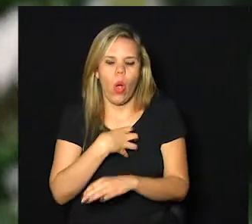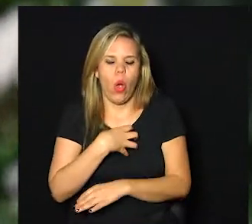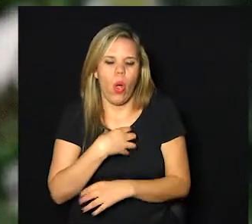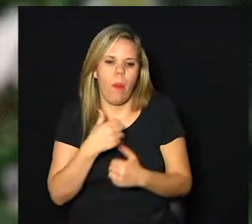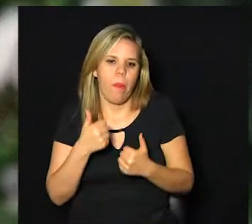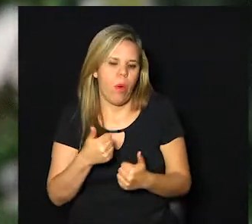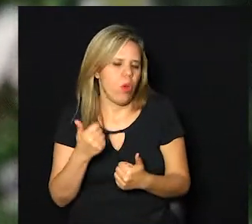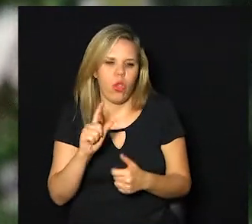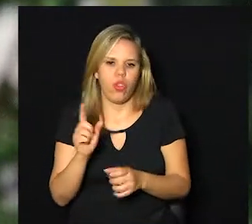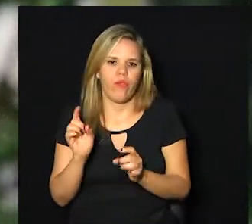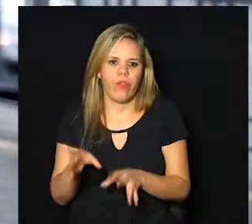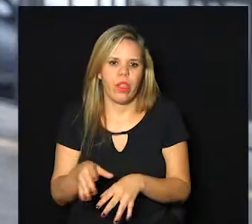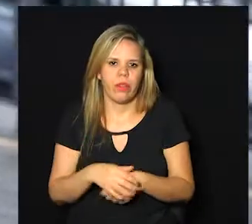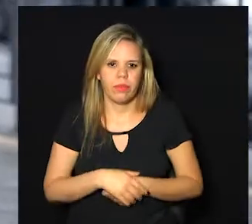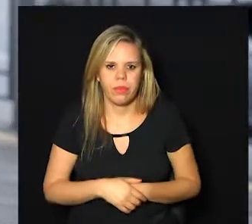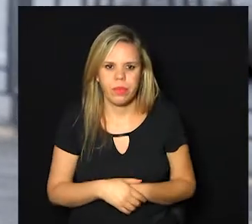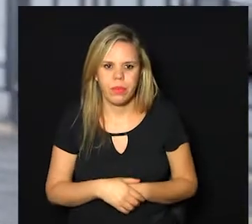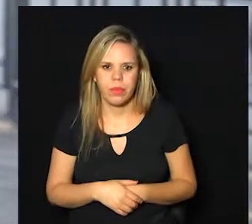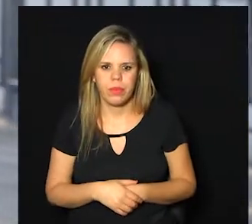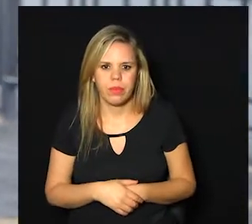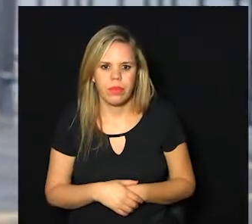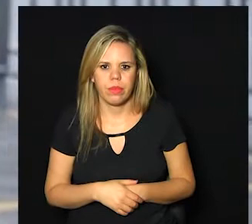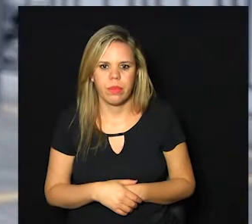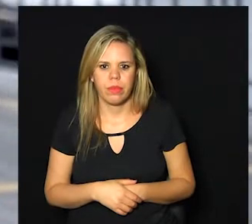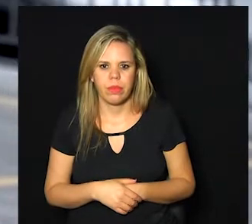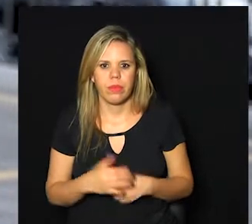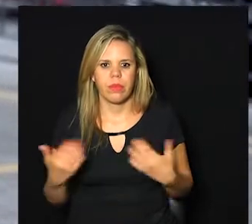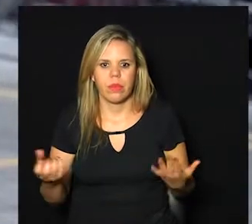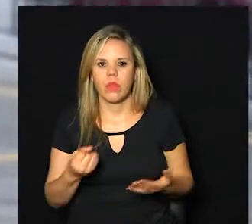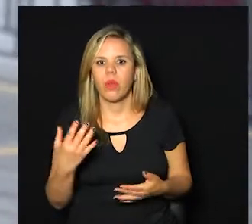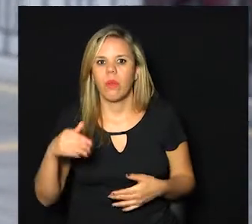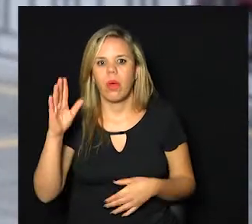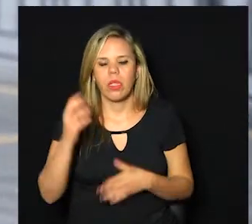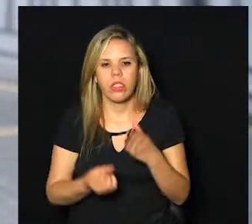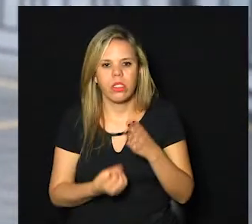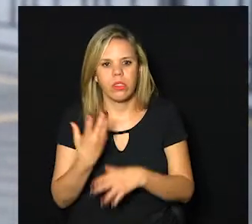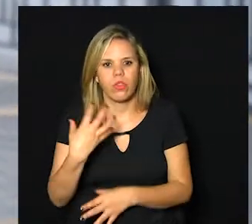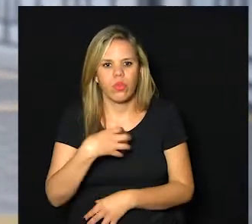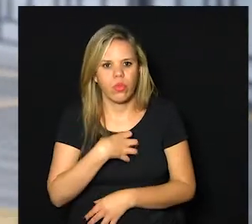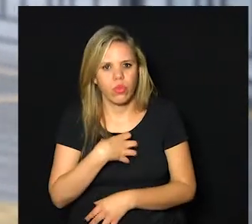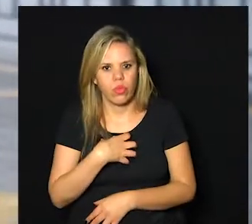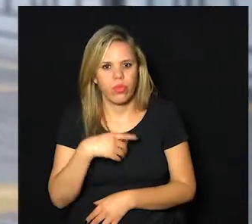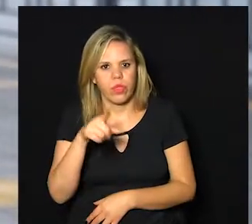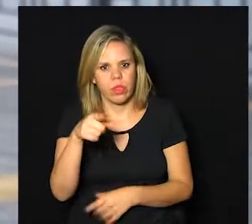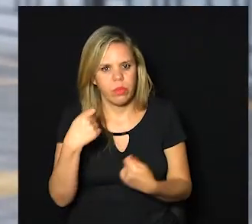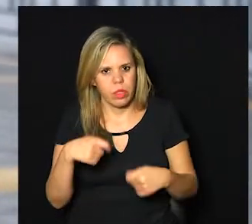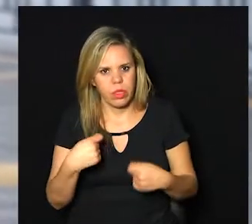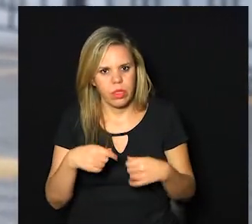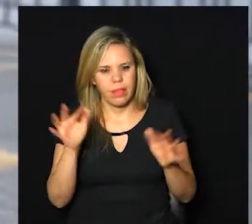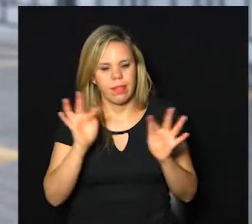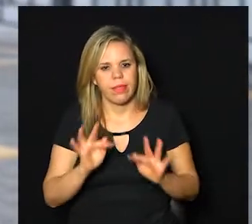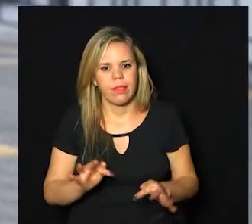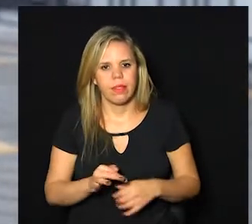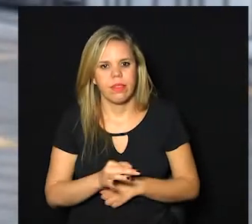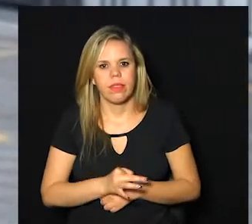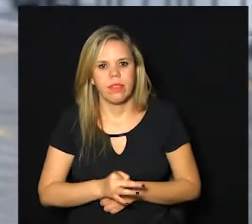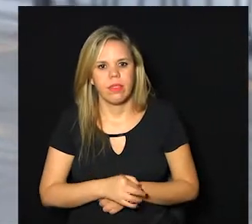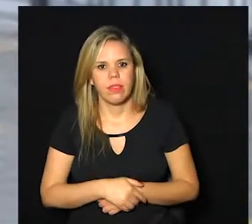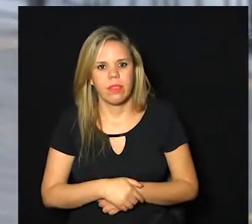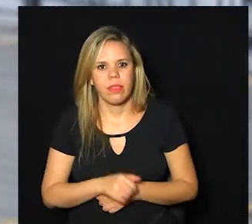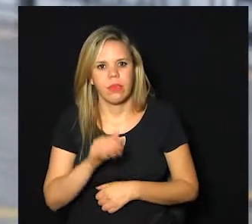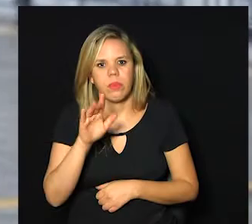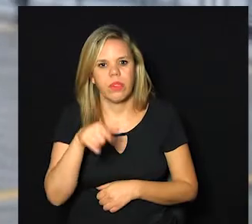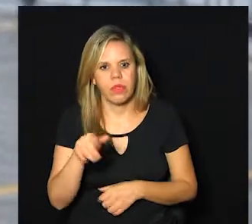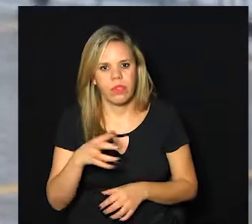sentimentos bons, eu não vendo. Né? Então, assim, quanto mais eu gero a sensação de que você precisa ser feliz,